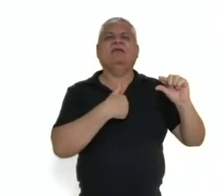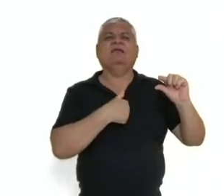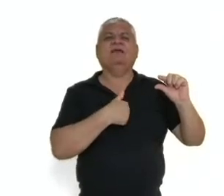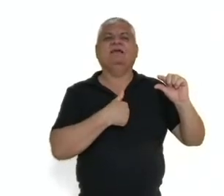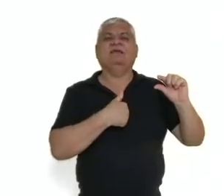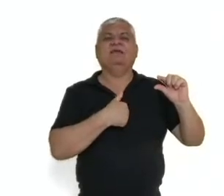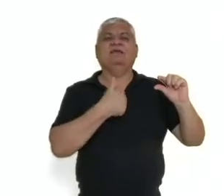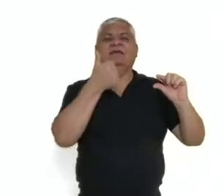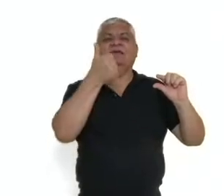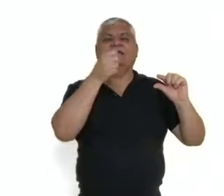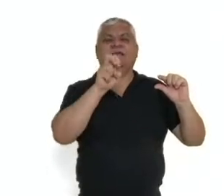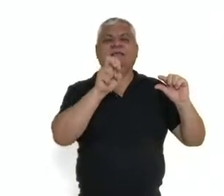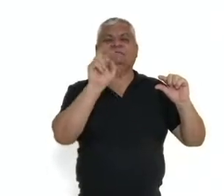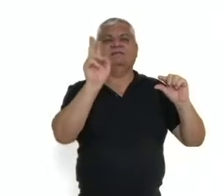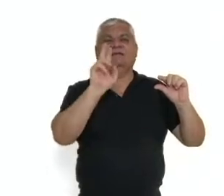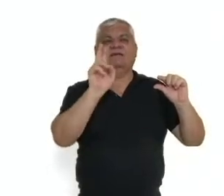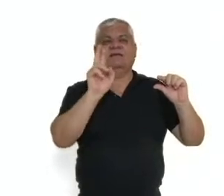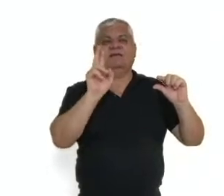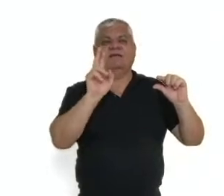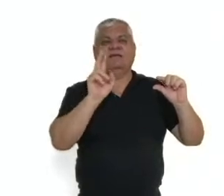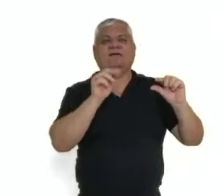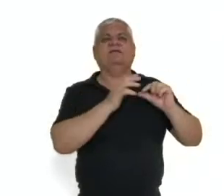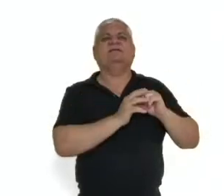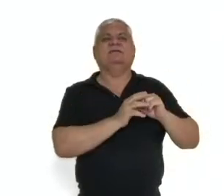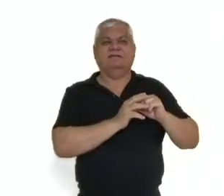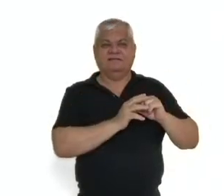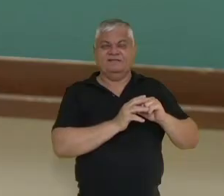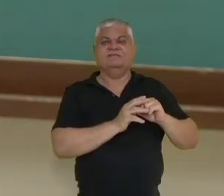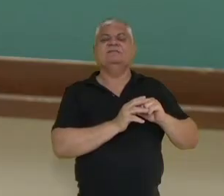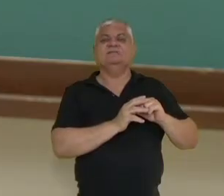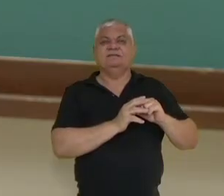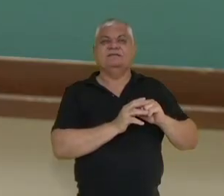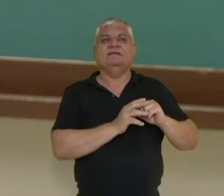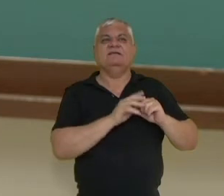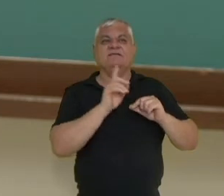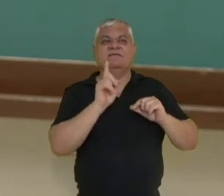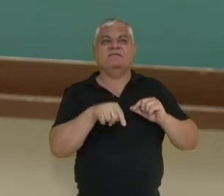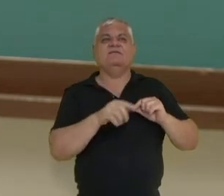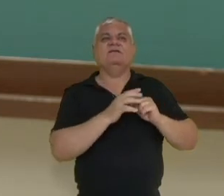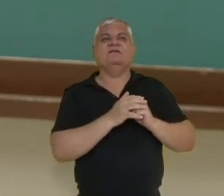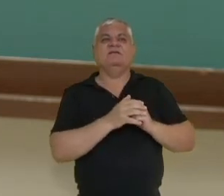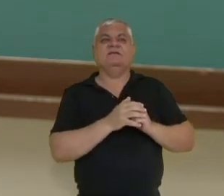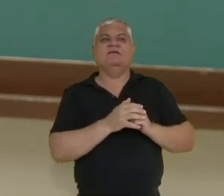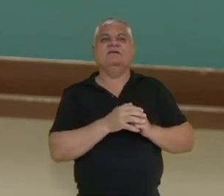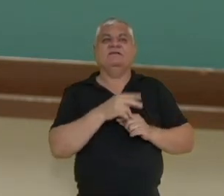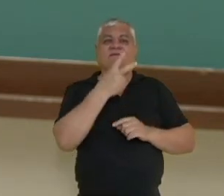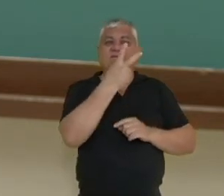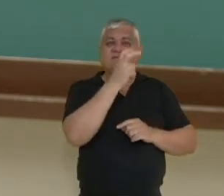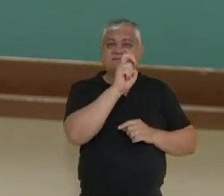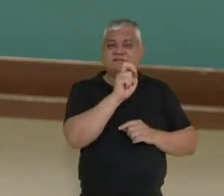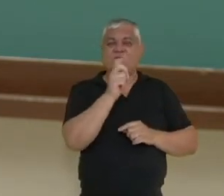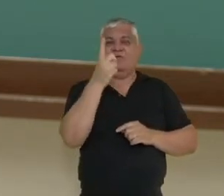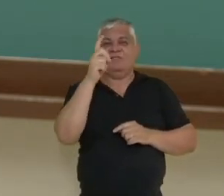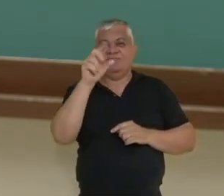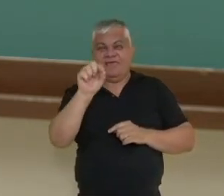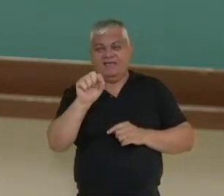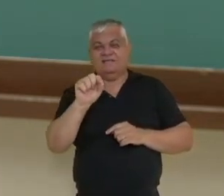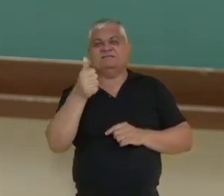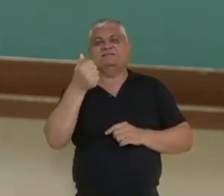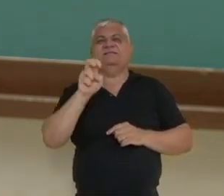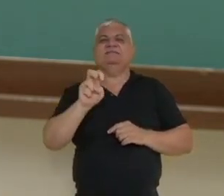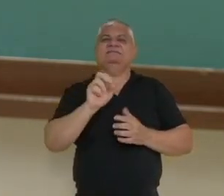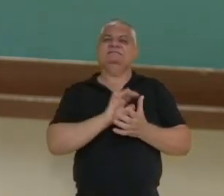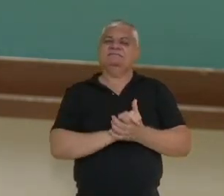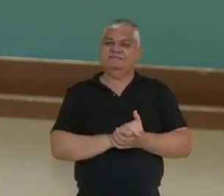a que ele recebeu na 2ª viagem. Então, vou fazer 25 menos 10, 15.